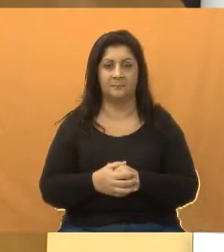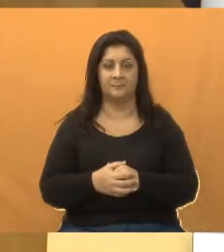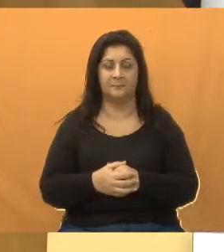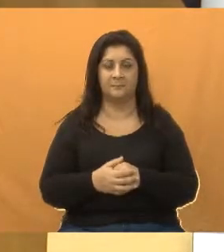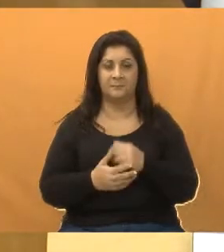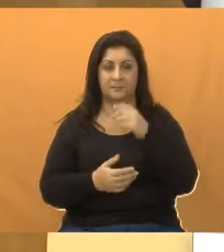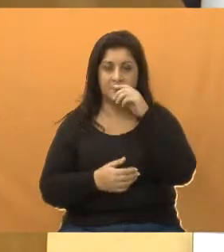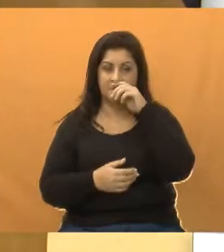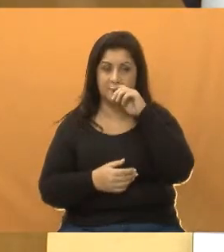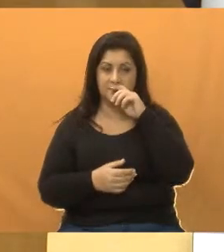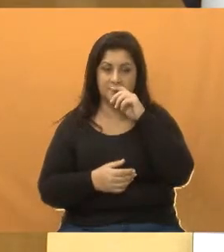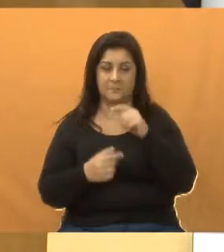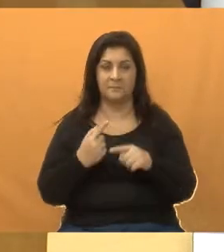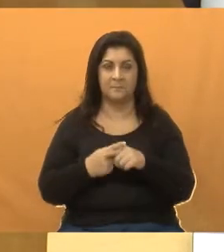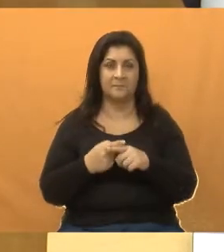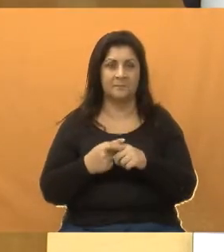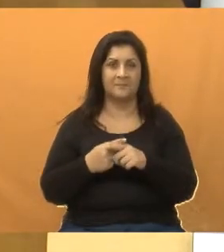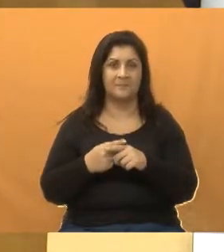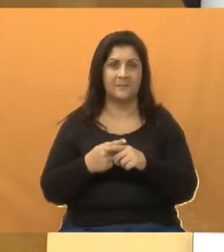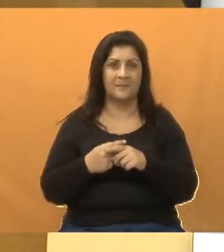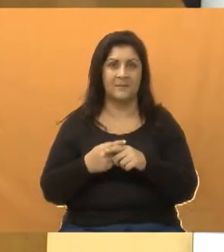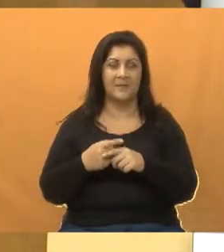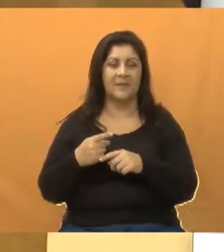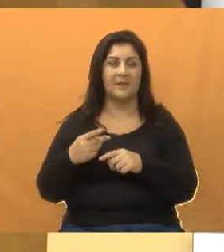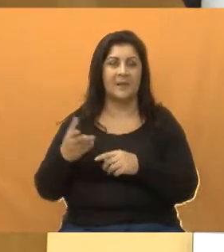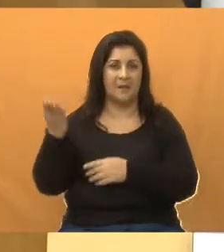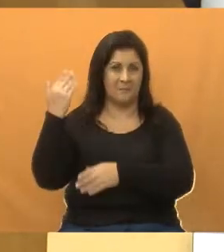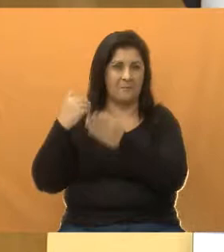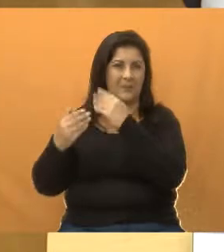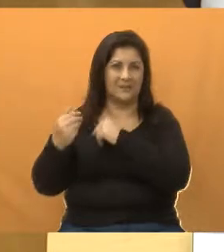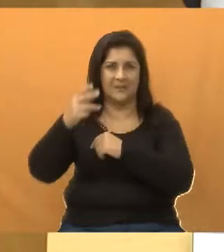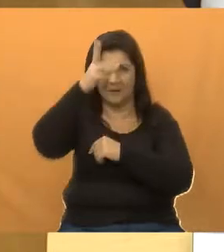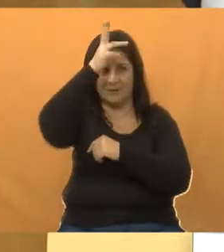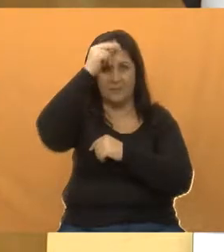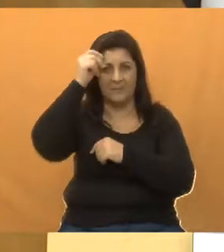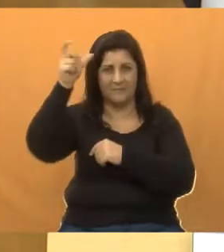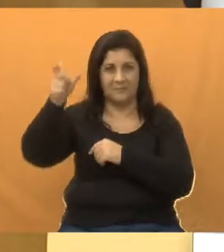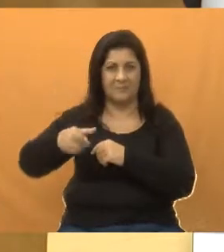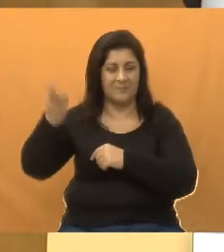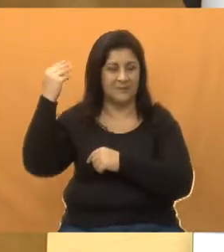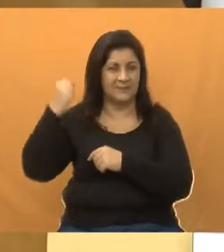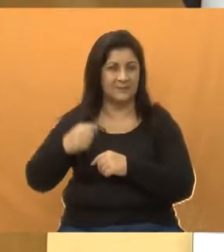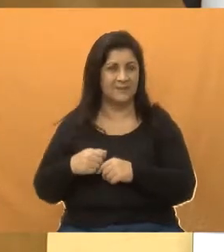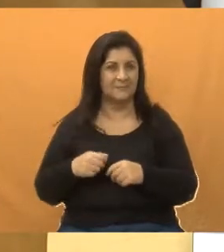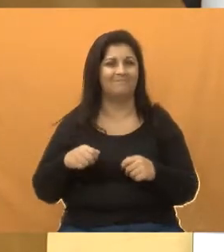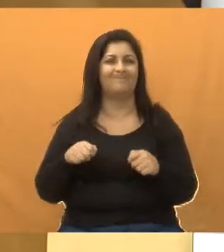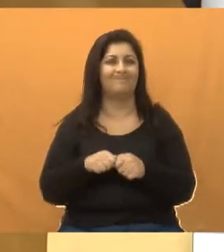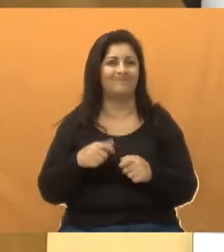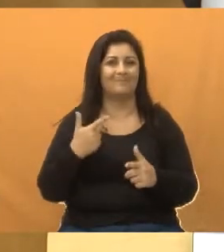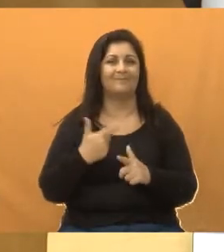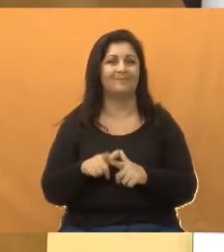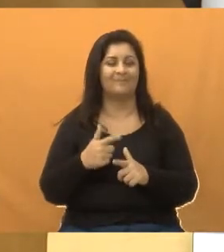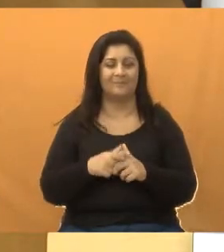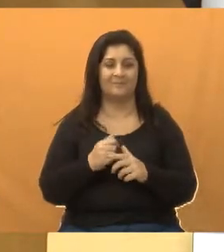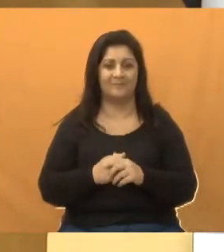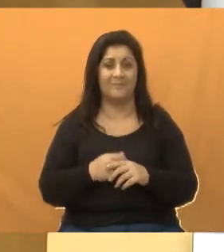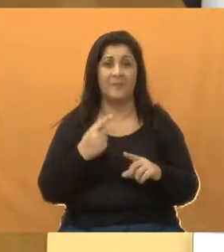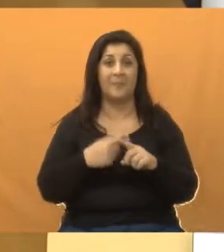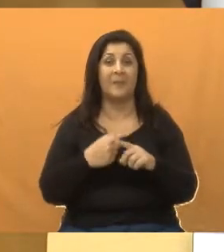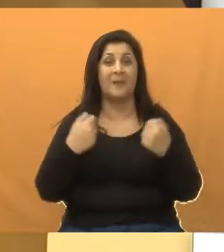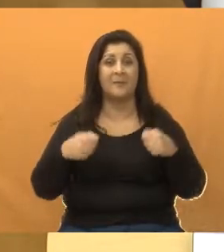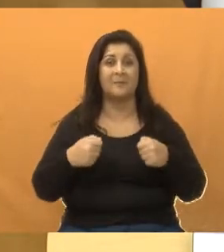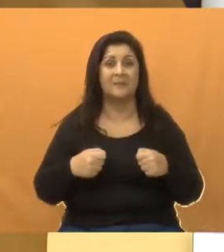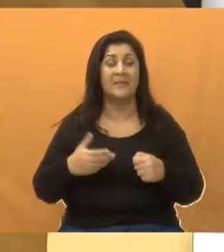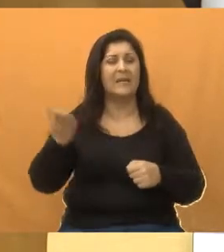A administração passada deixou uma bomba aqui para nós aqui. Porque ela divide, cortar essas águas